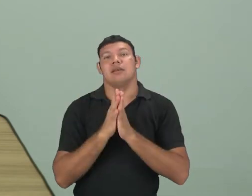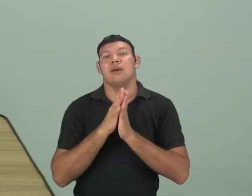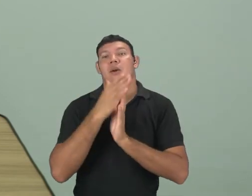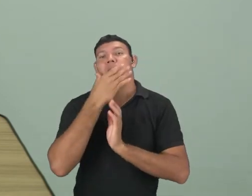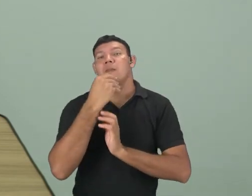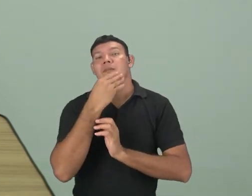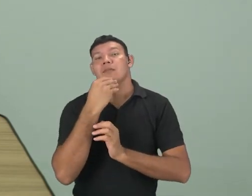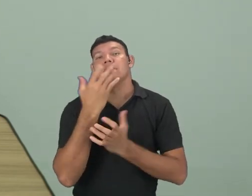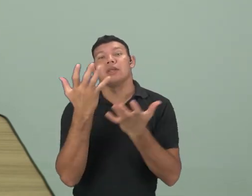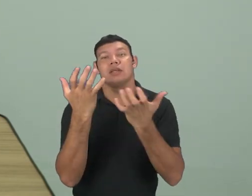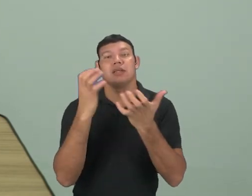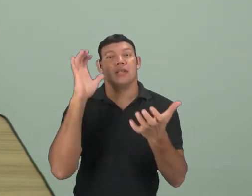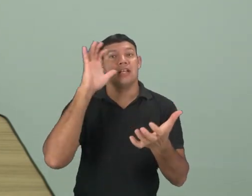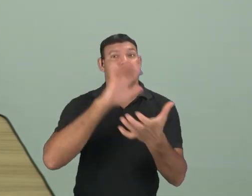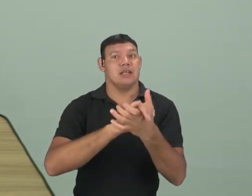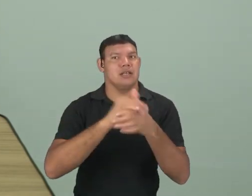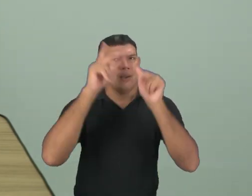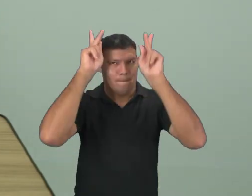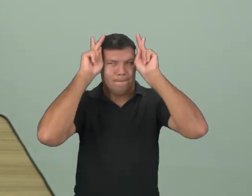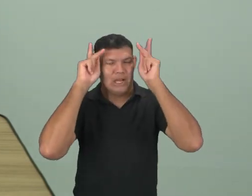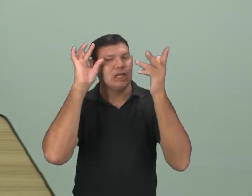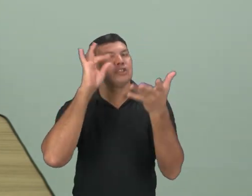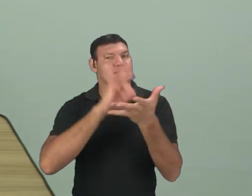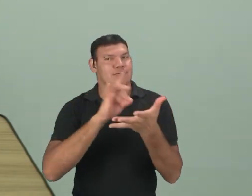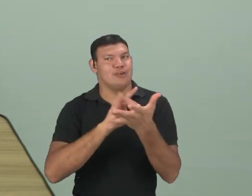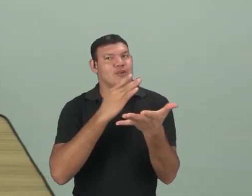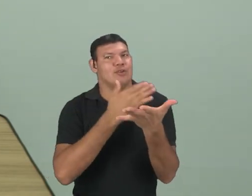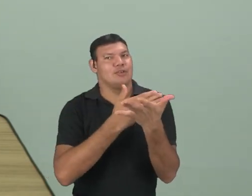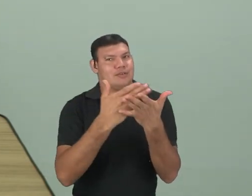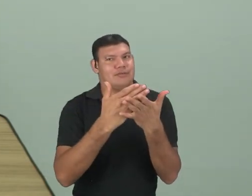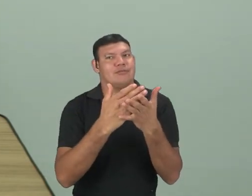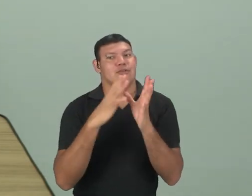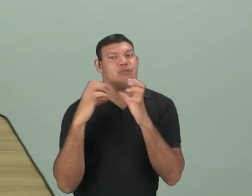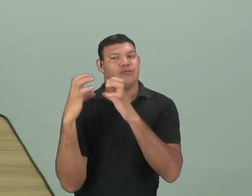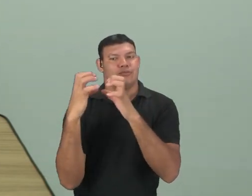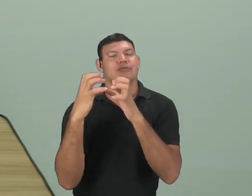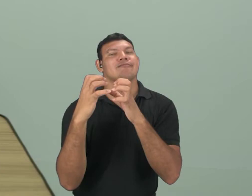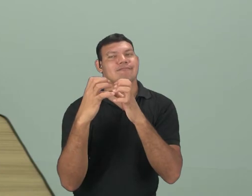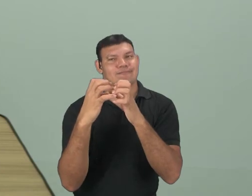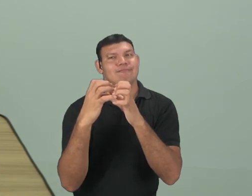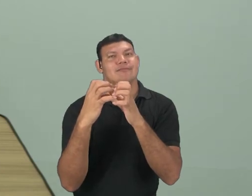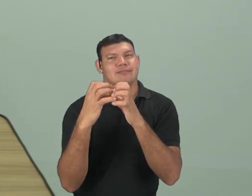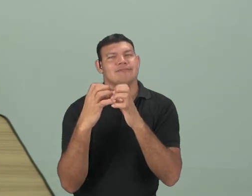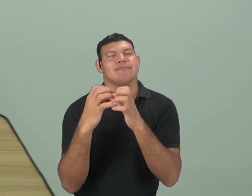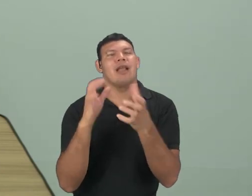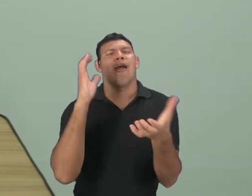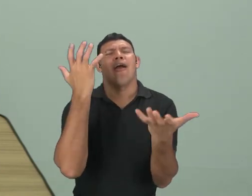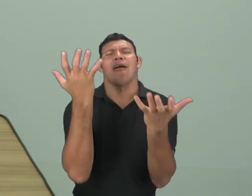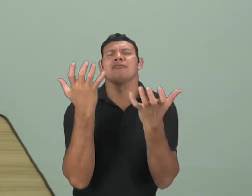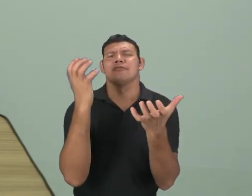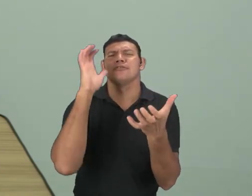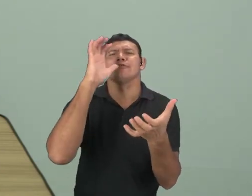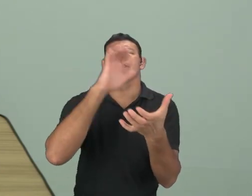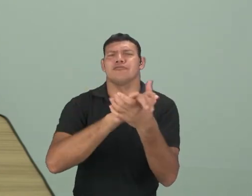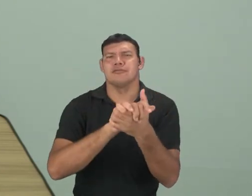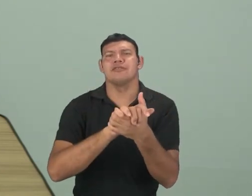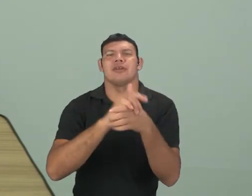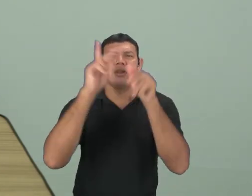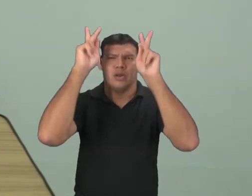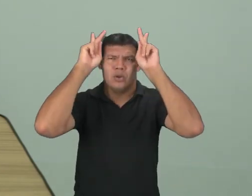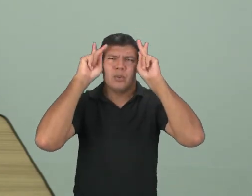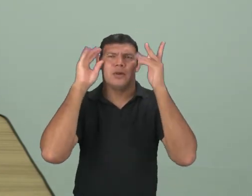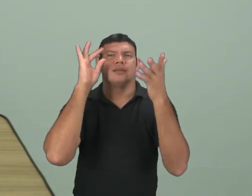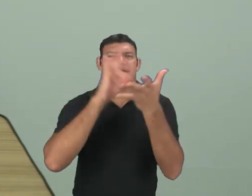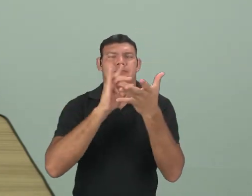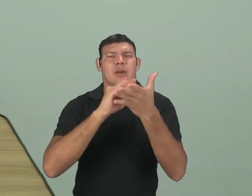queria casar com uma princesa de verdade. O começo, né, o conflito gerador, era que o príncipe queria casar com uma princesa de verdade,